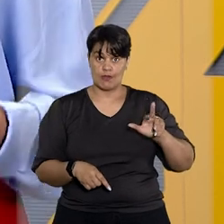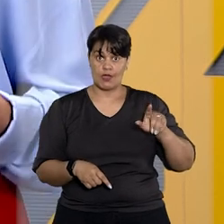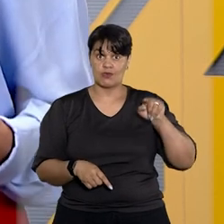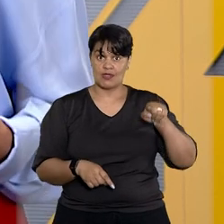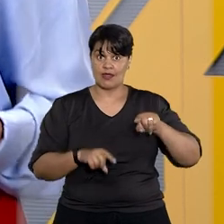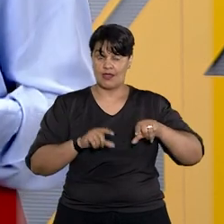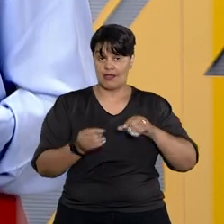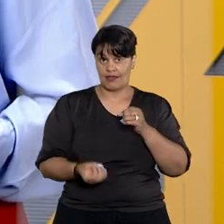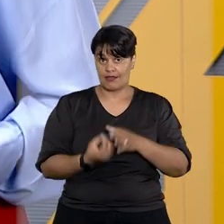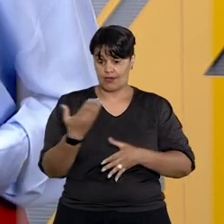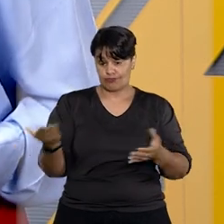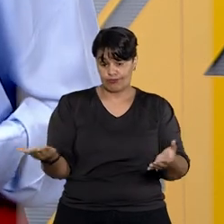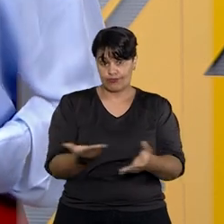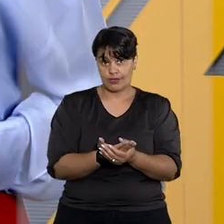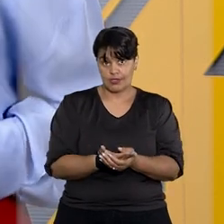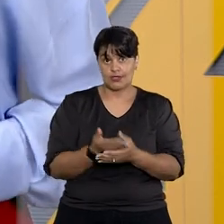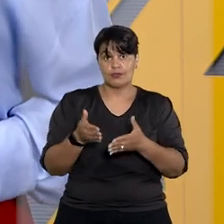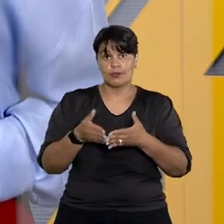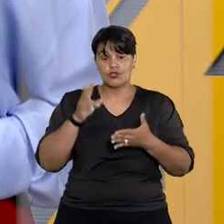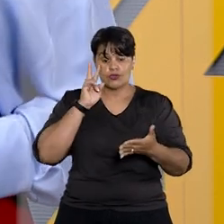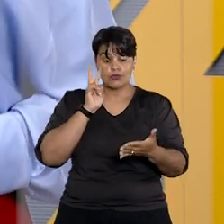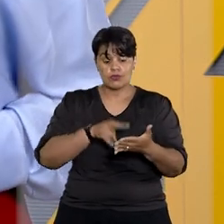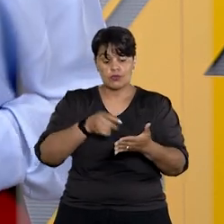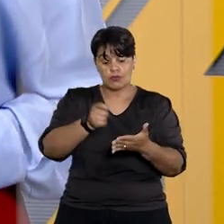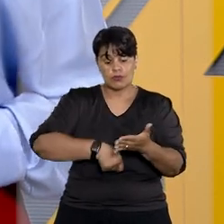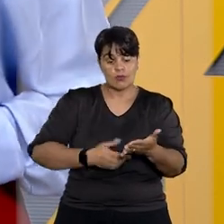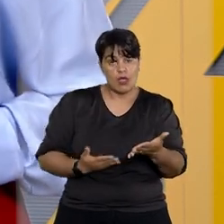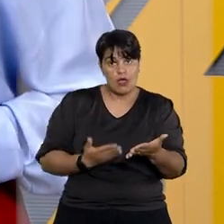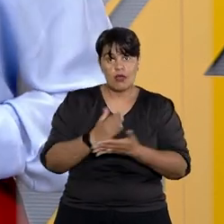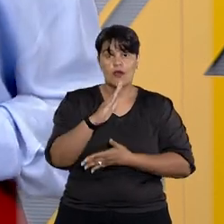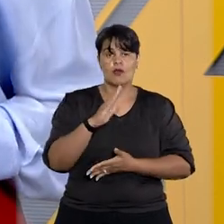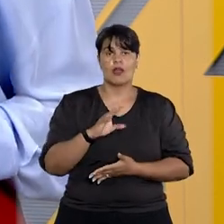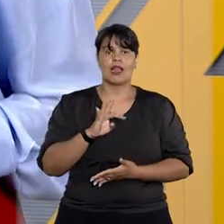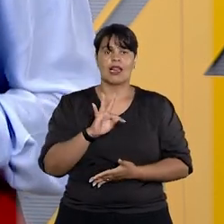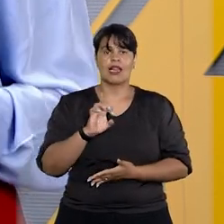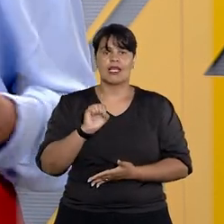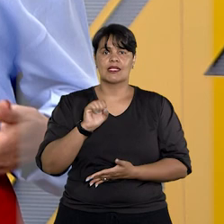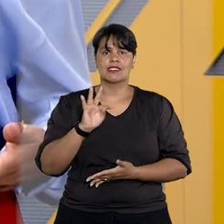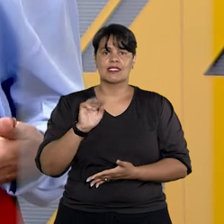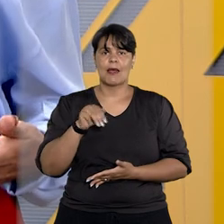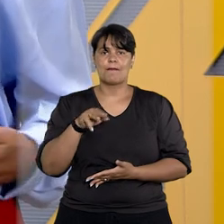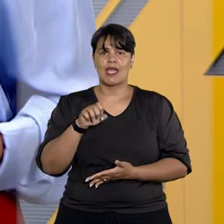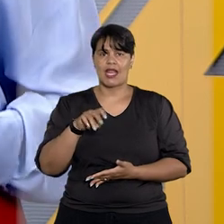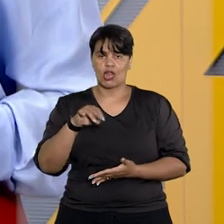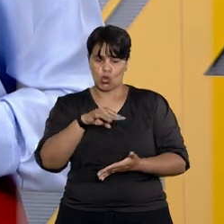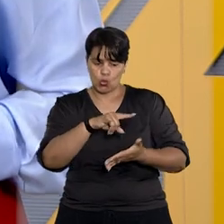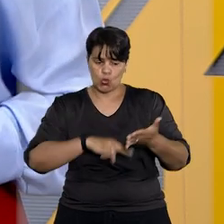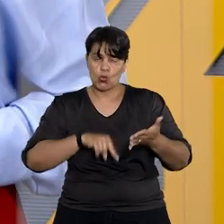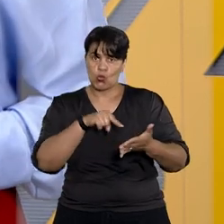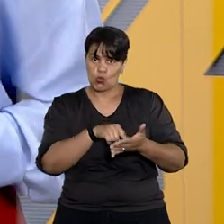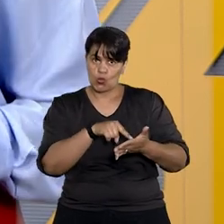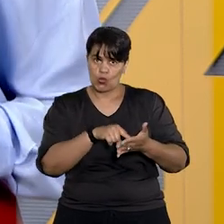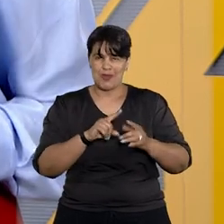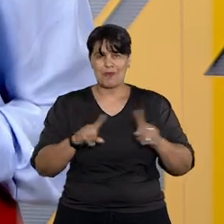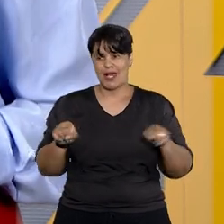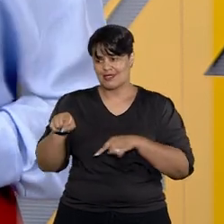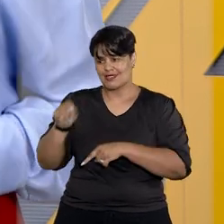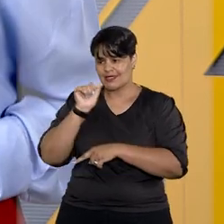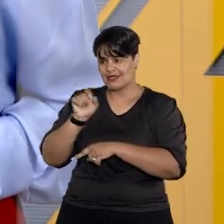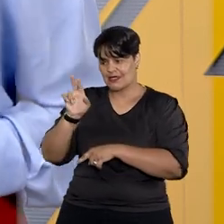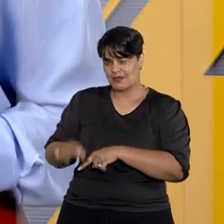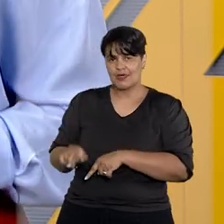herança ajuizaram a ação para reconhecer a validade do testamento. Uma das irmãs, excluída da partilha dos